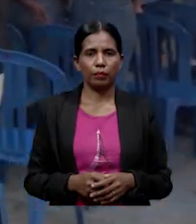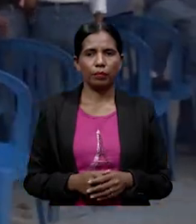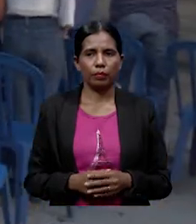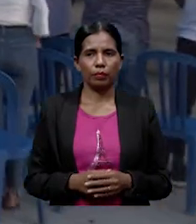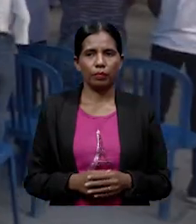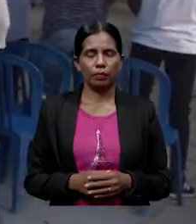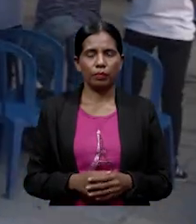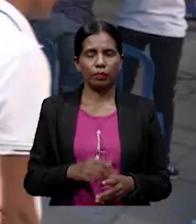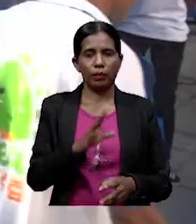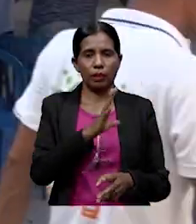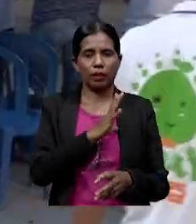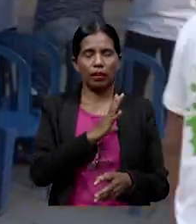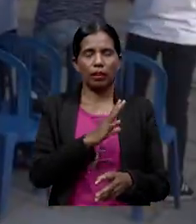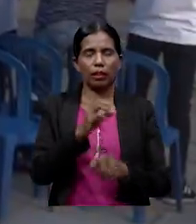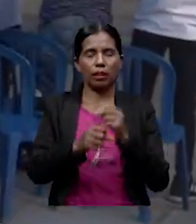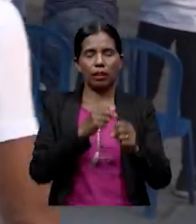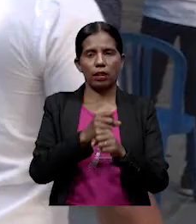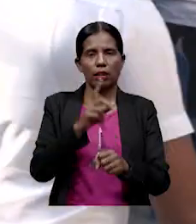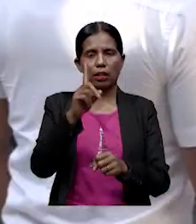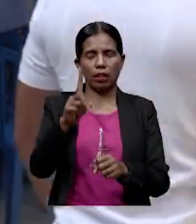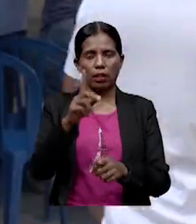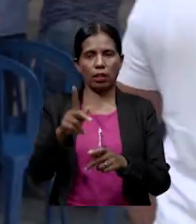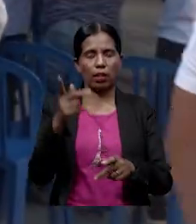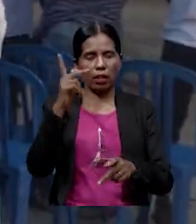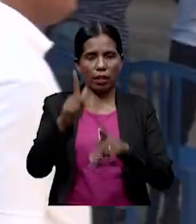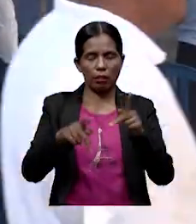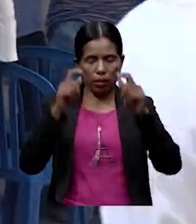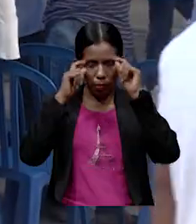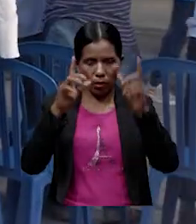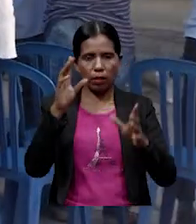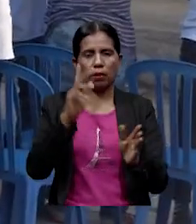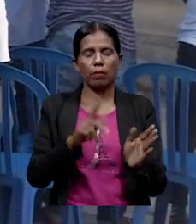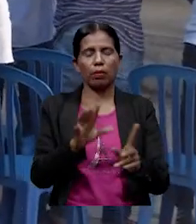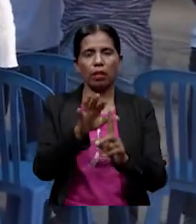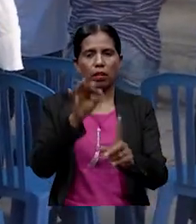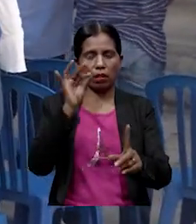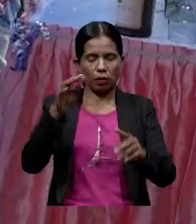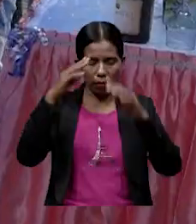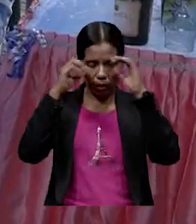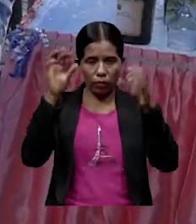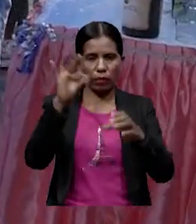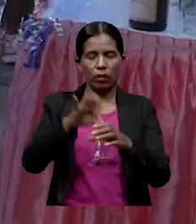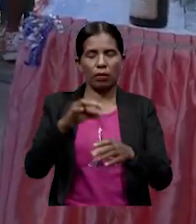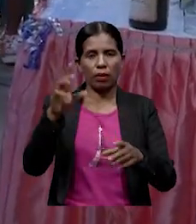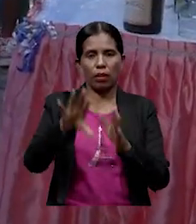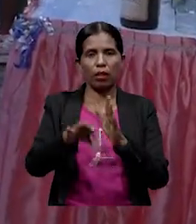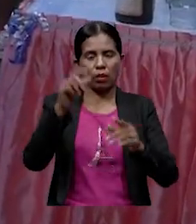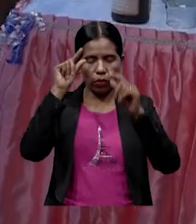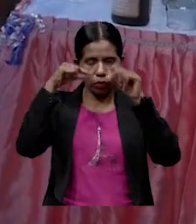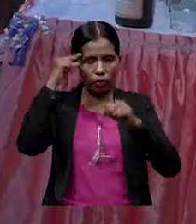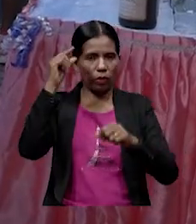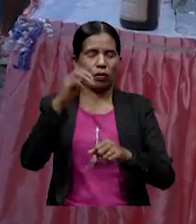Hela de tinangida pov Timor Leste atu halutan eleison parlamentar ho dihili governo fong. Relasion ho eleison parlamentar nebe se akontes se tinang